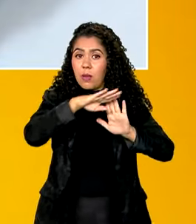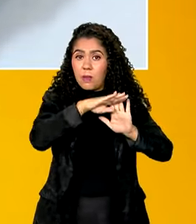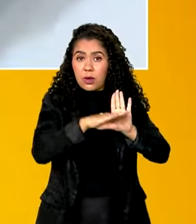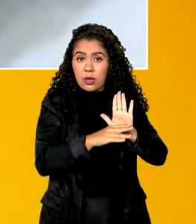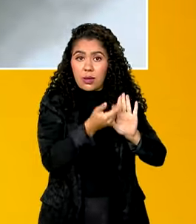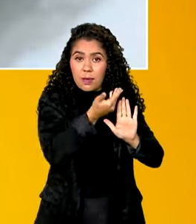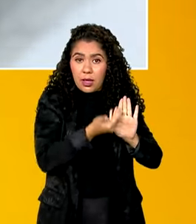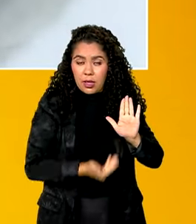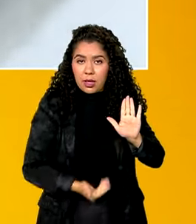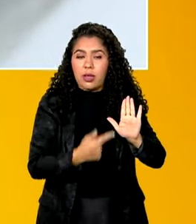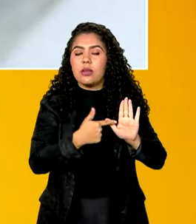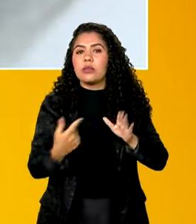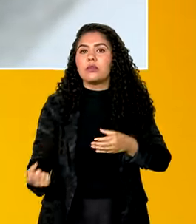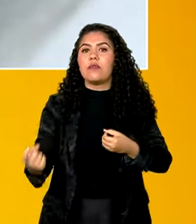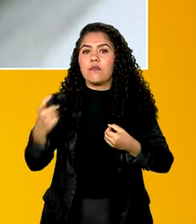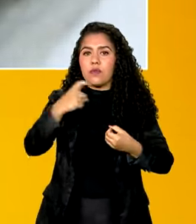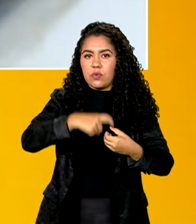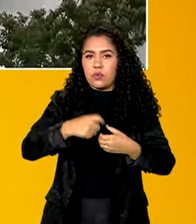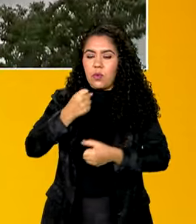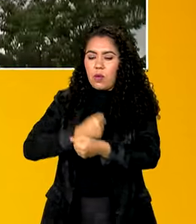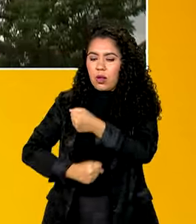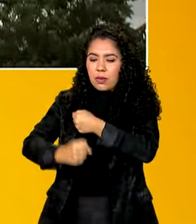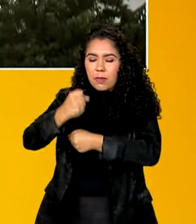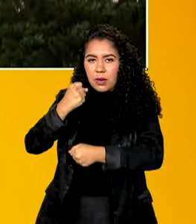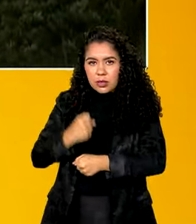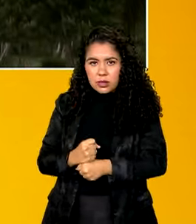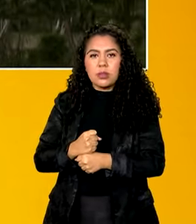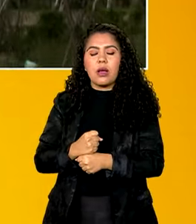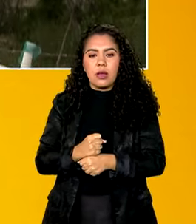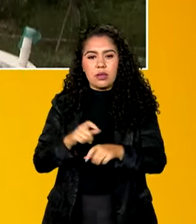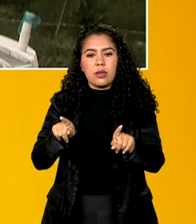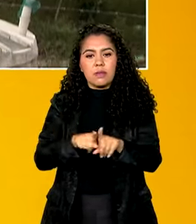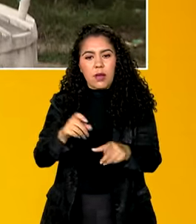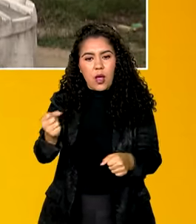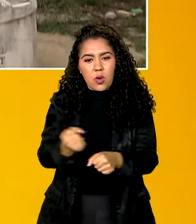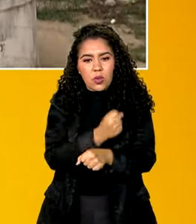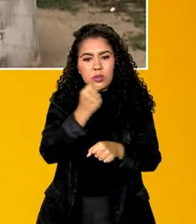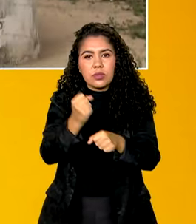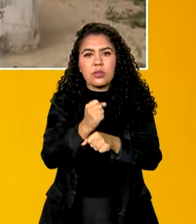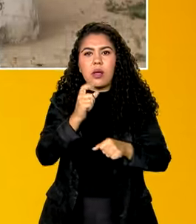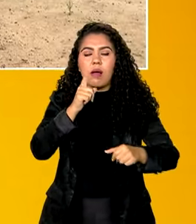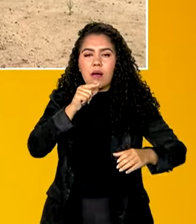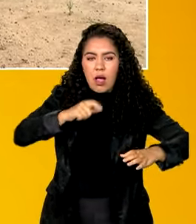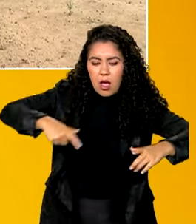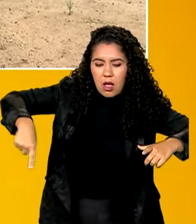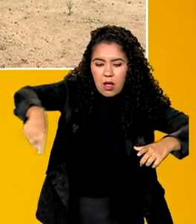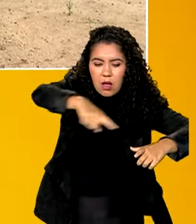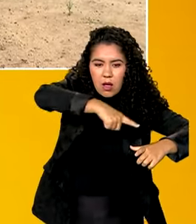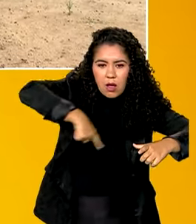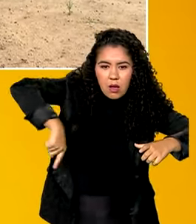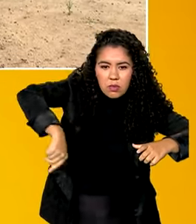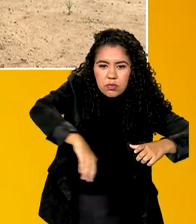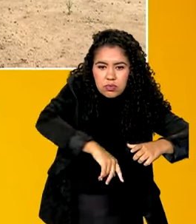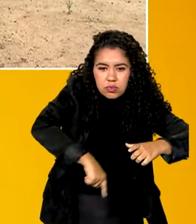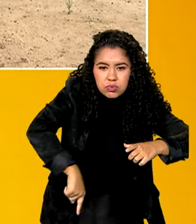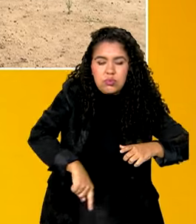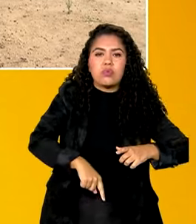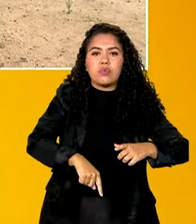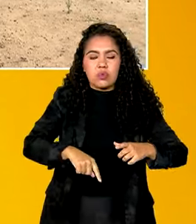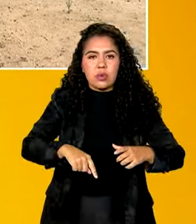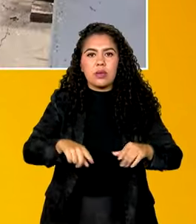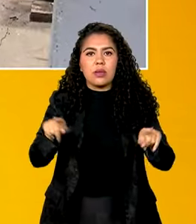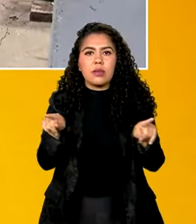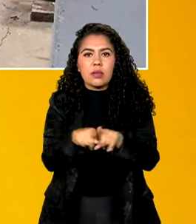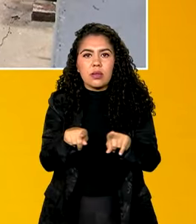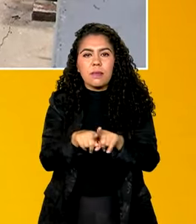foi retomado pelo governo federal no ano passado com construções de cisterna, tanto no semiárido como também na região da Amazônia, em locais que as